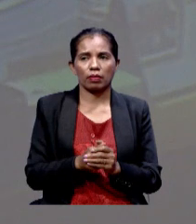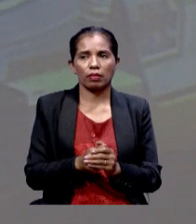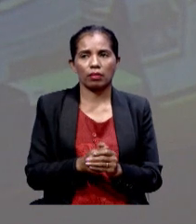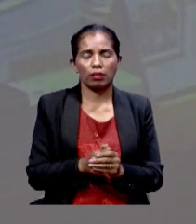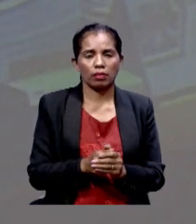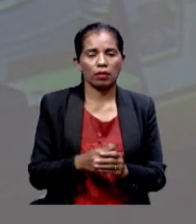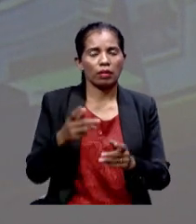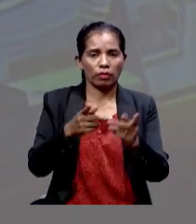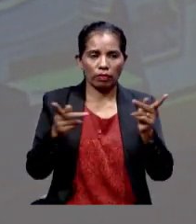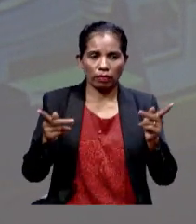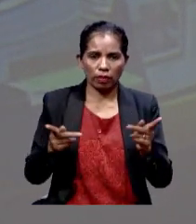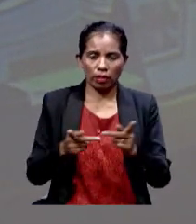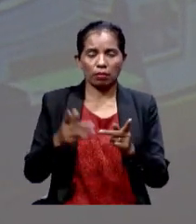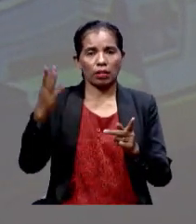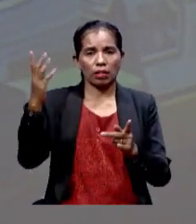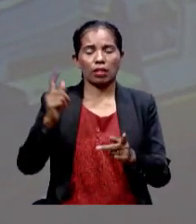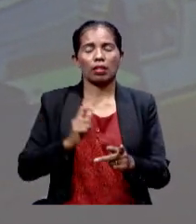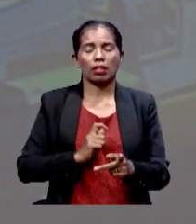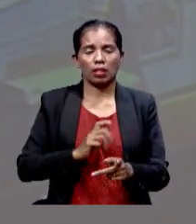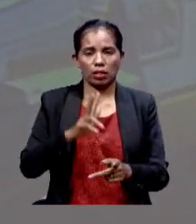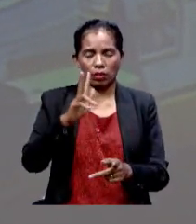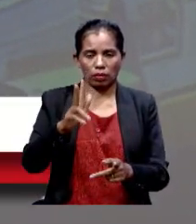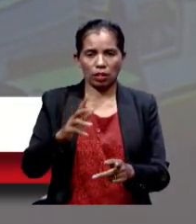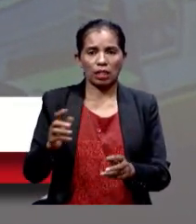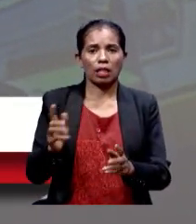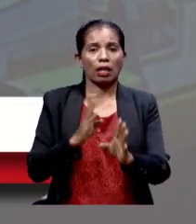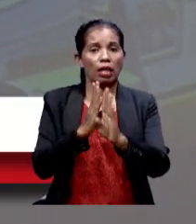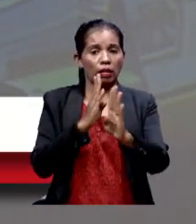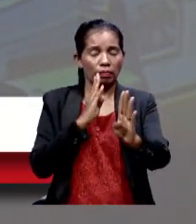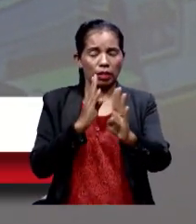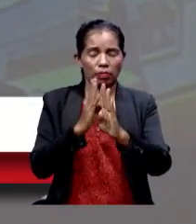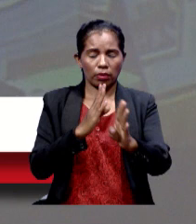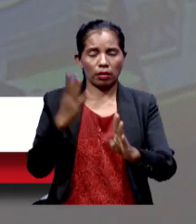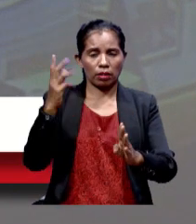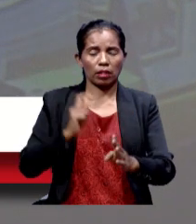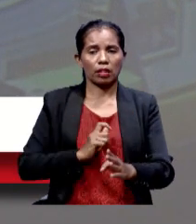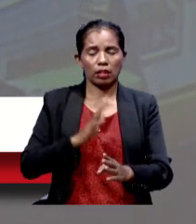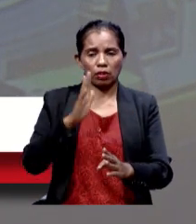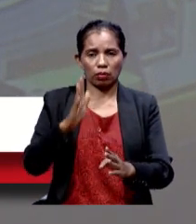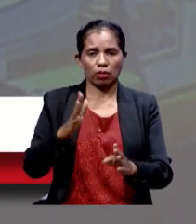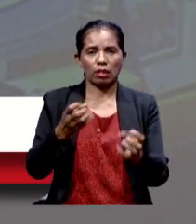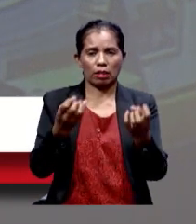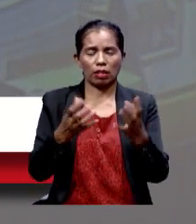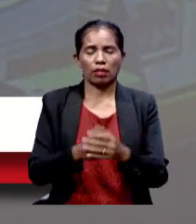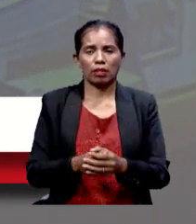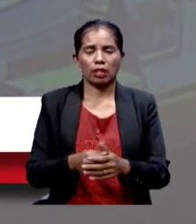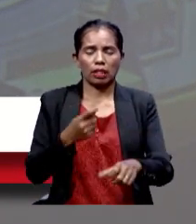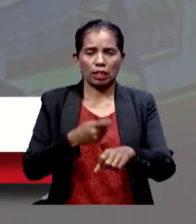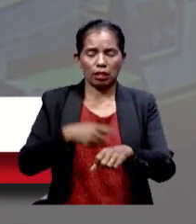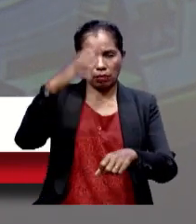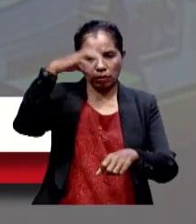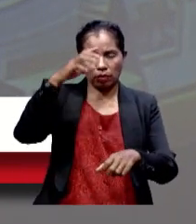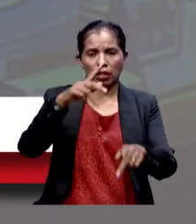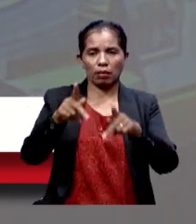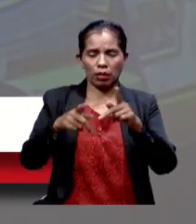Tacitolo. Parazens transporte nebe que agora ia tastolo ba sabrau teptebis. Ia tempo dan ema ten